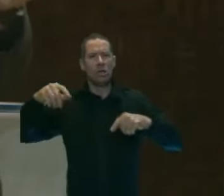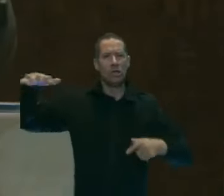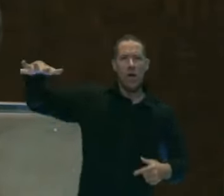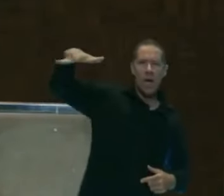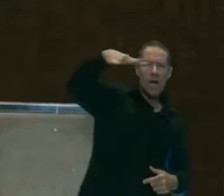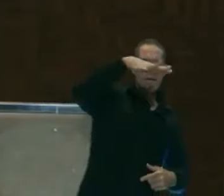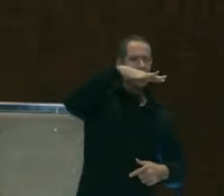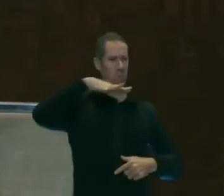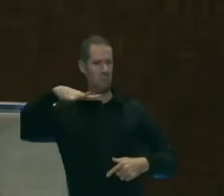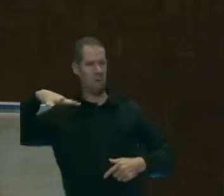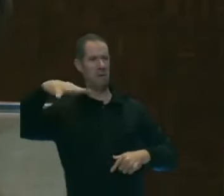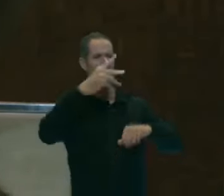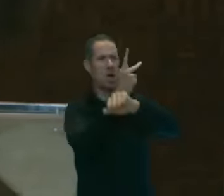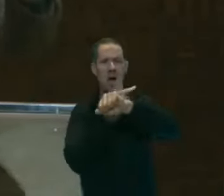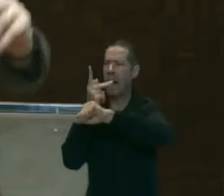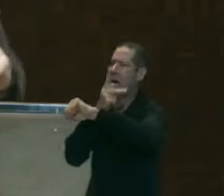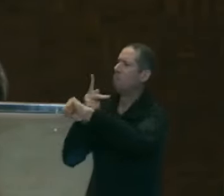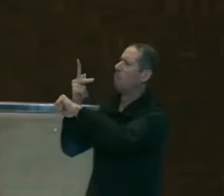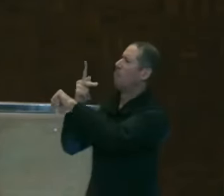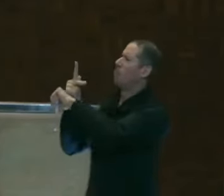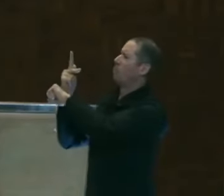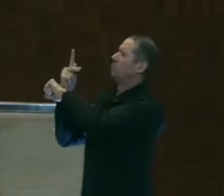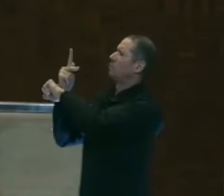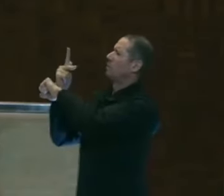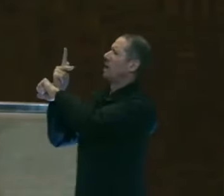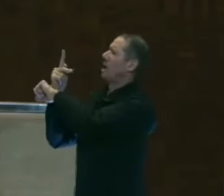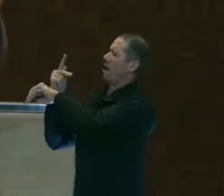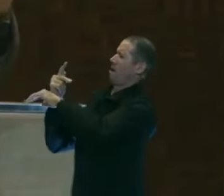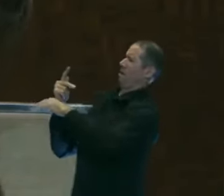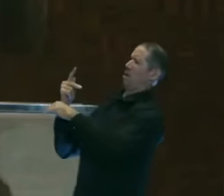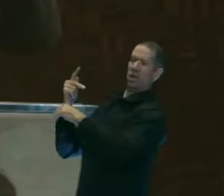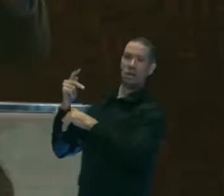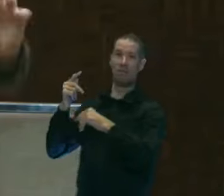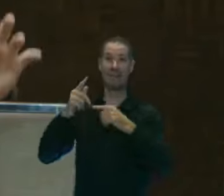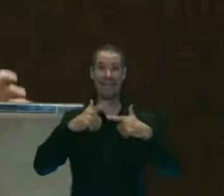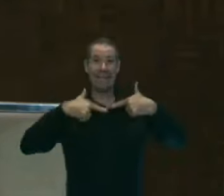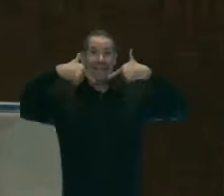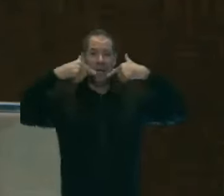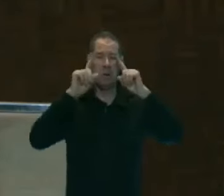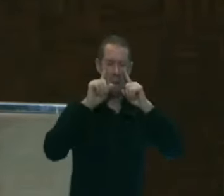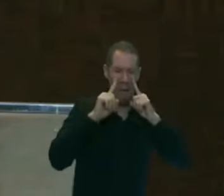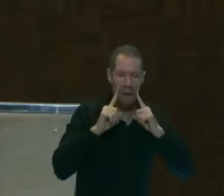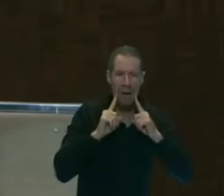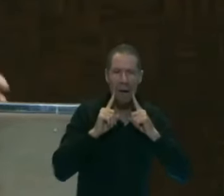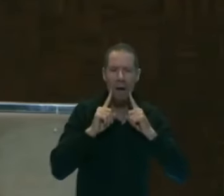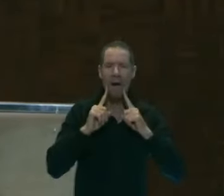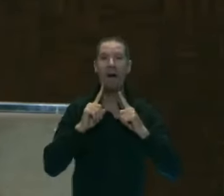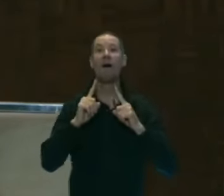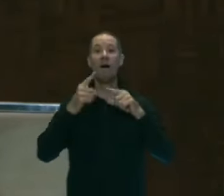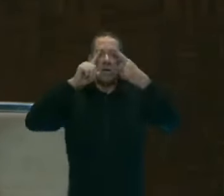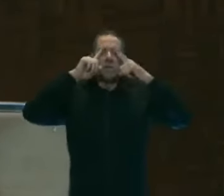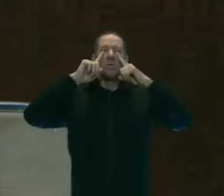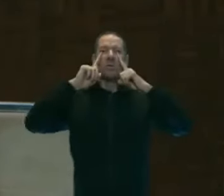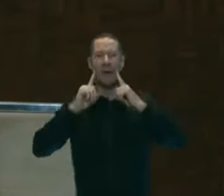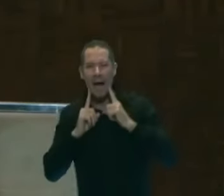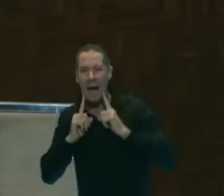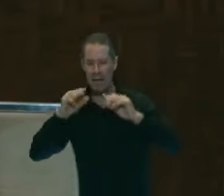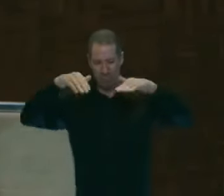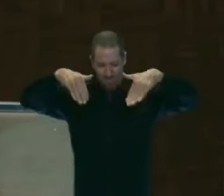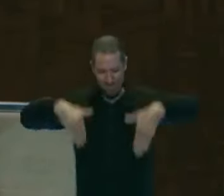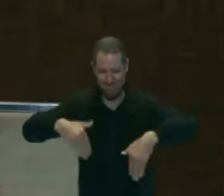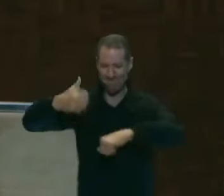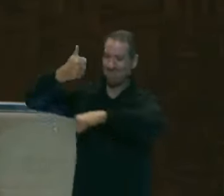atmosfera, ou a busca por ela? Aquela atmosfera que nos faz rir e chorar. Chorar porque diante da majestade